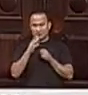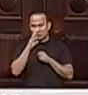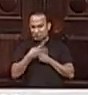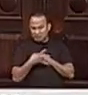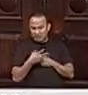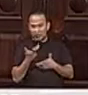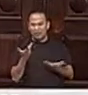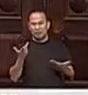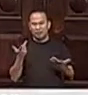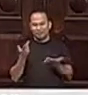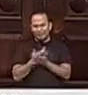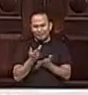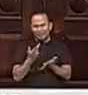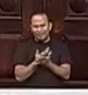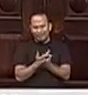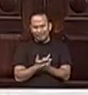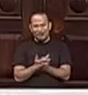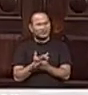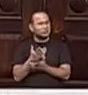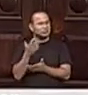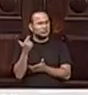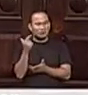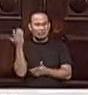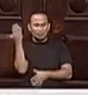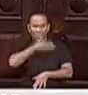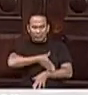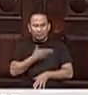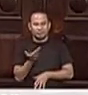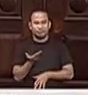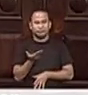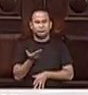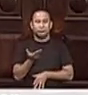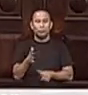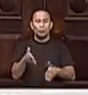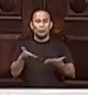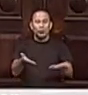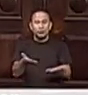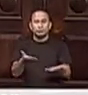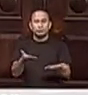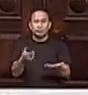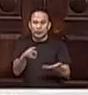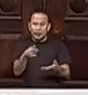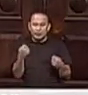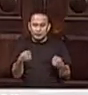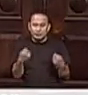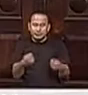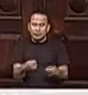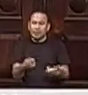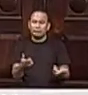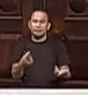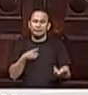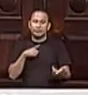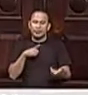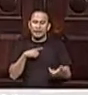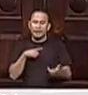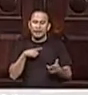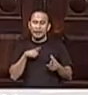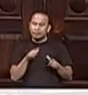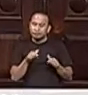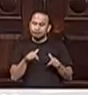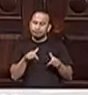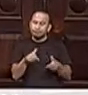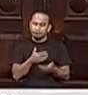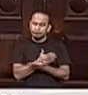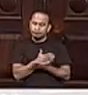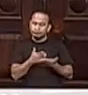mais estapafúrdias, sem a necessária comprovação, quando ele deveria ter tomado a iniciativa